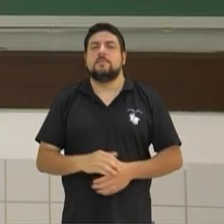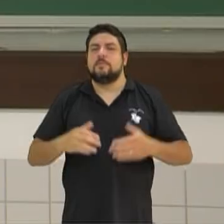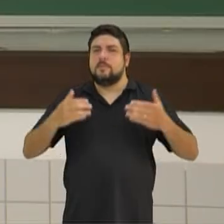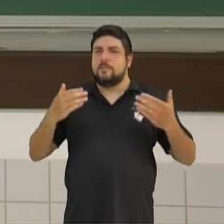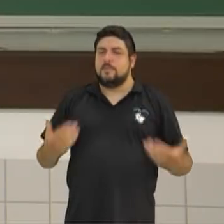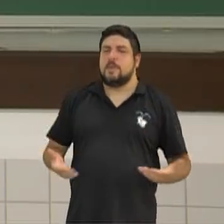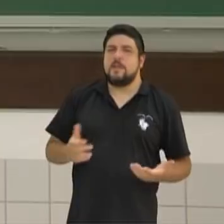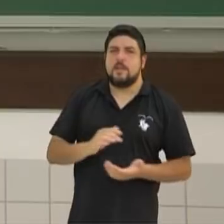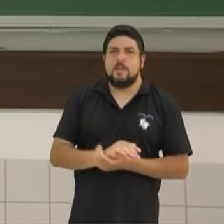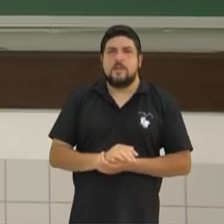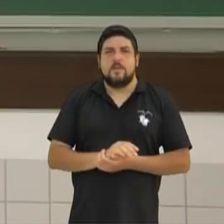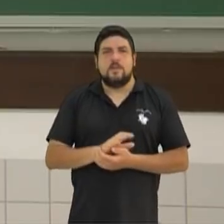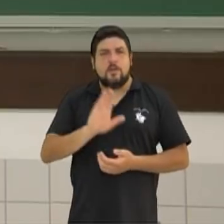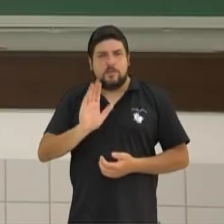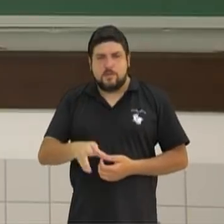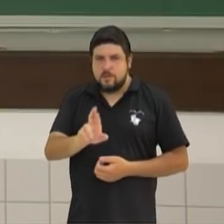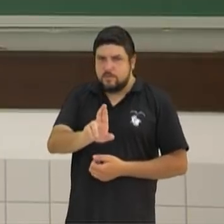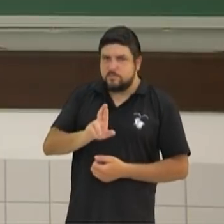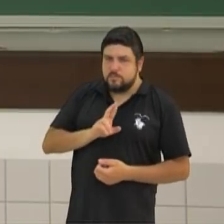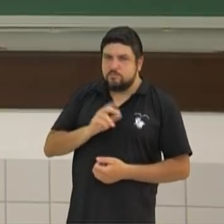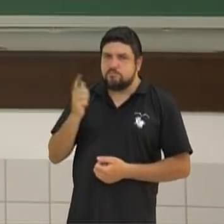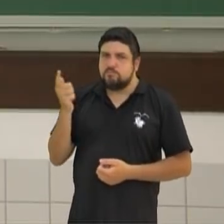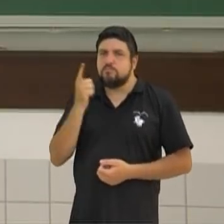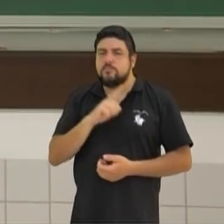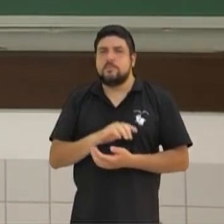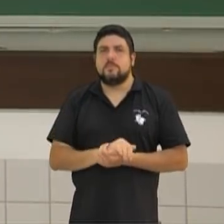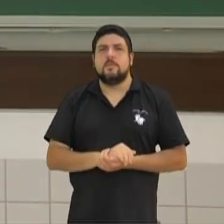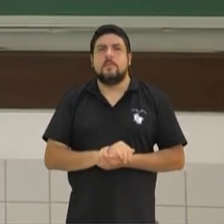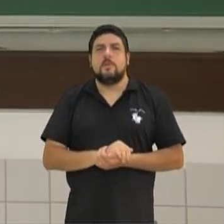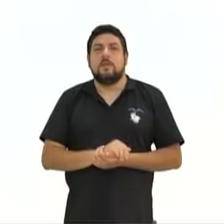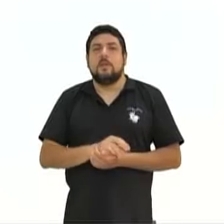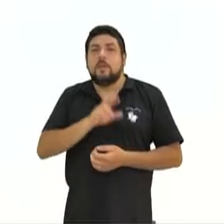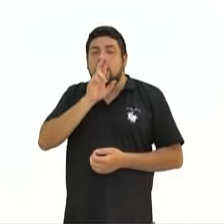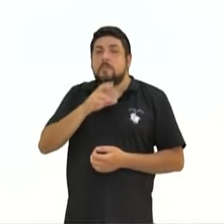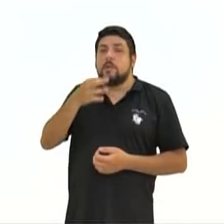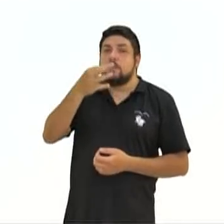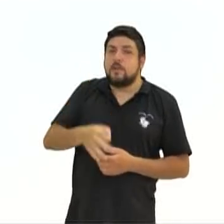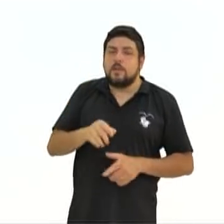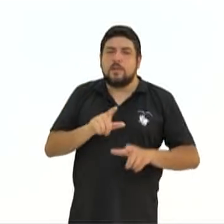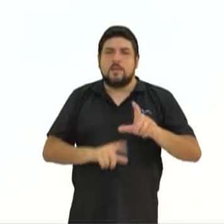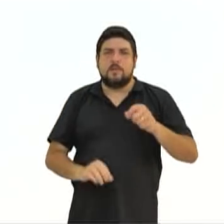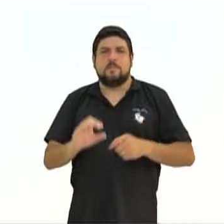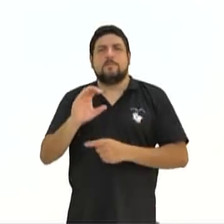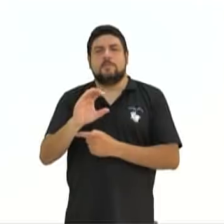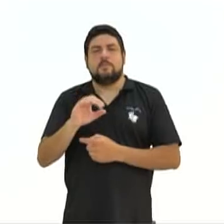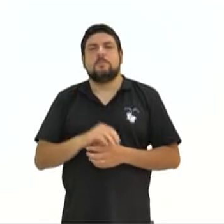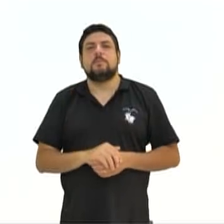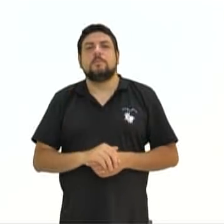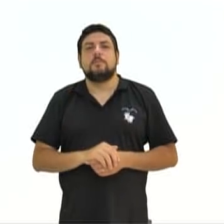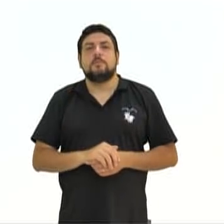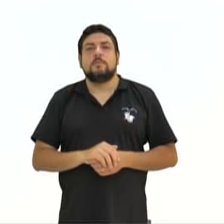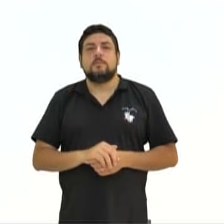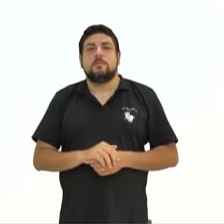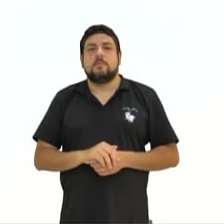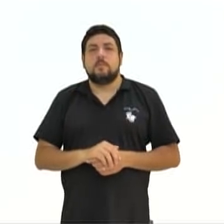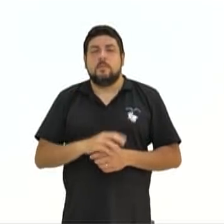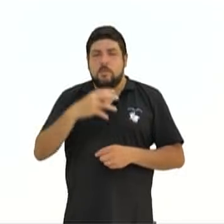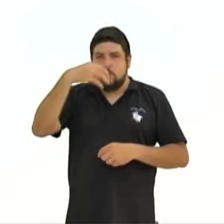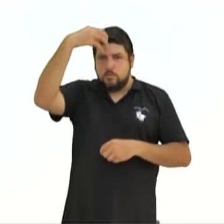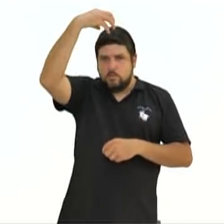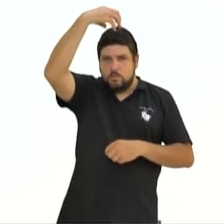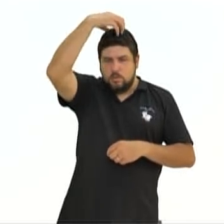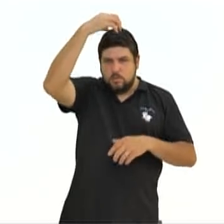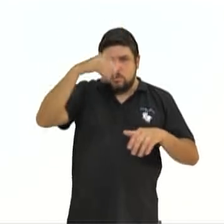meus alunos? Tudo respondido? Acertaram? Alternativa correta? Letra C. Aliança entre os reis